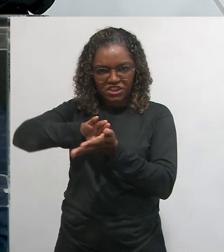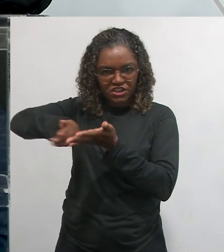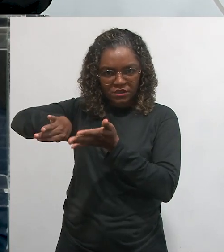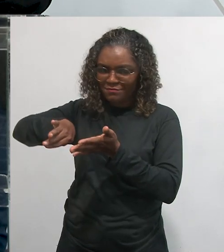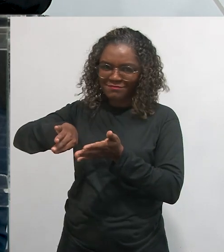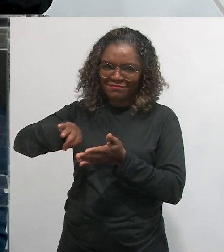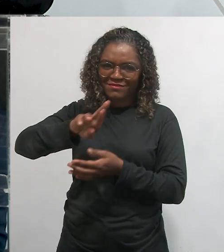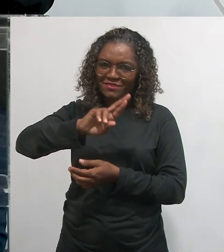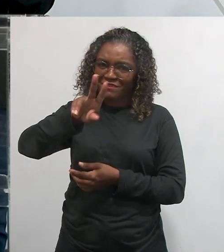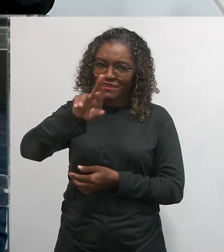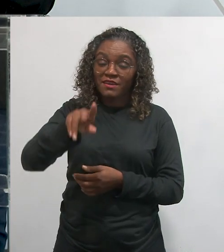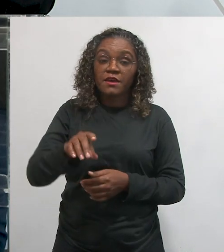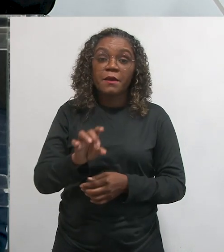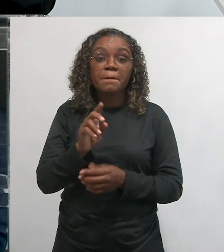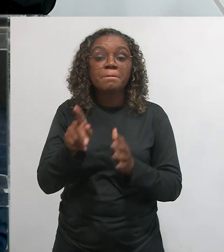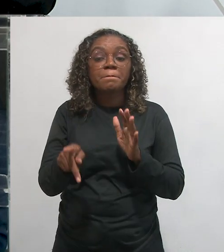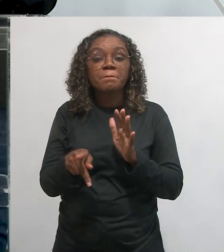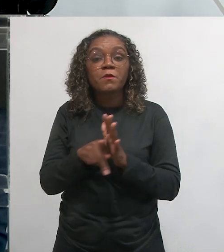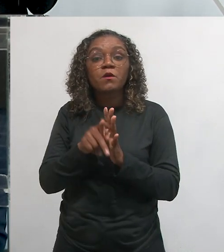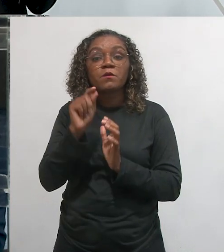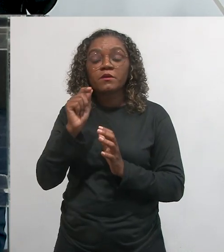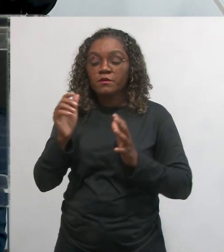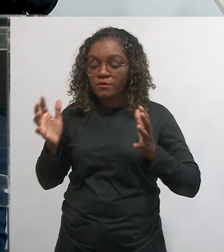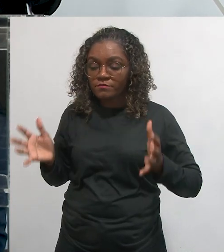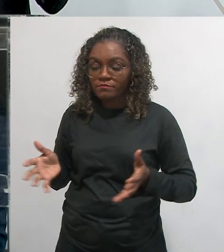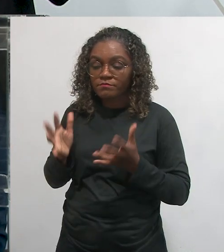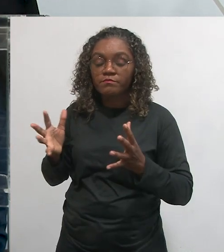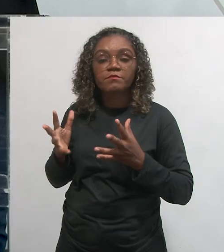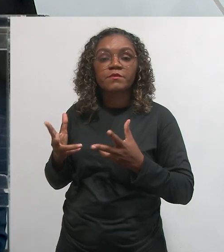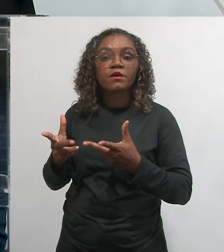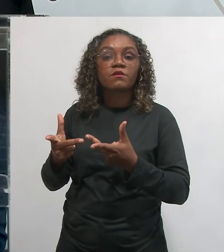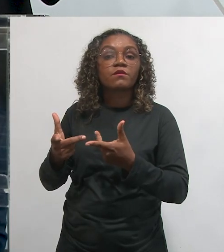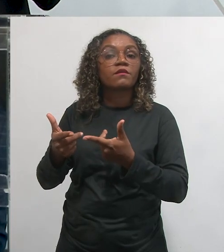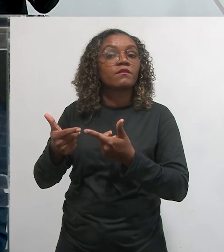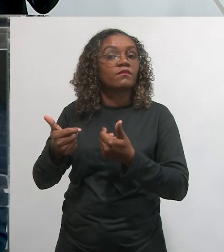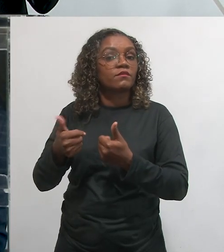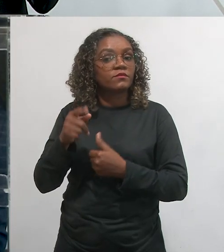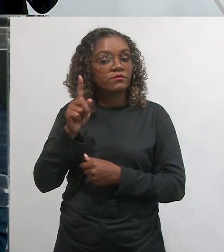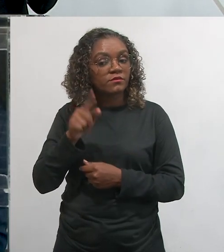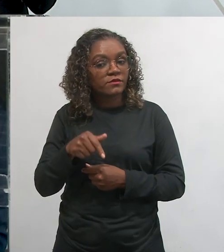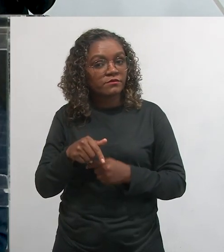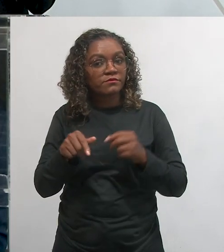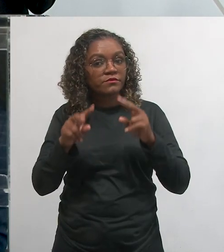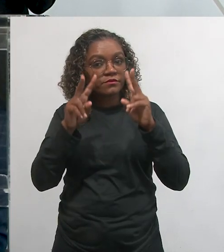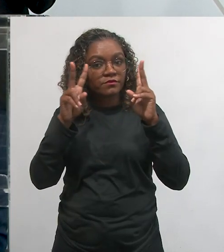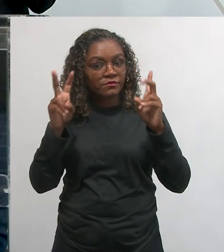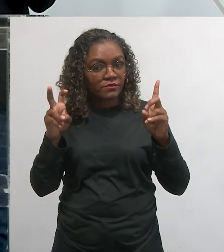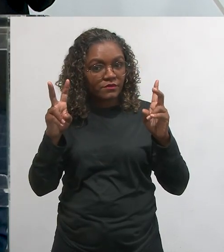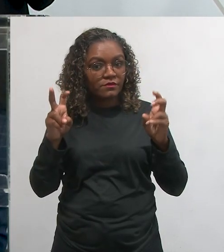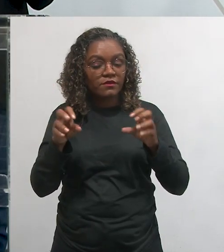deletados. Não. Eles vão ser melhorados dentro de uma perspectiva